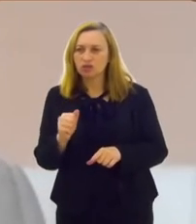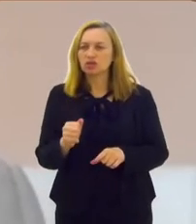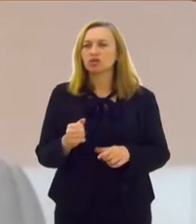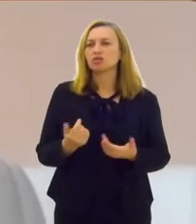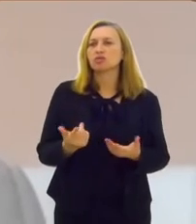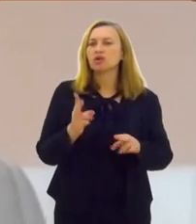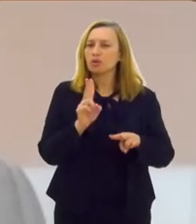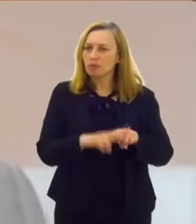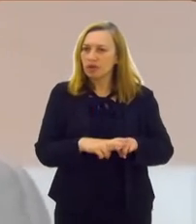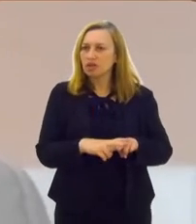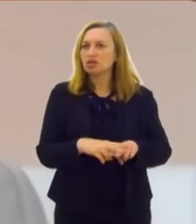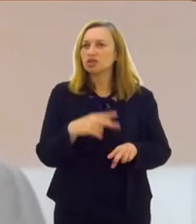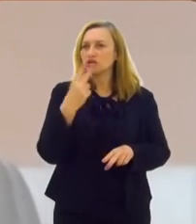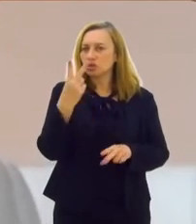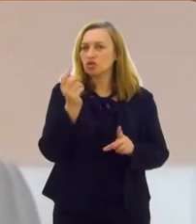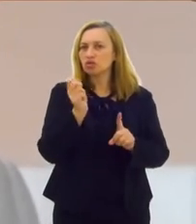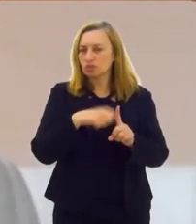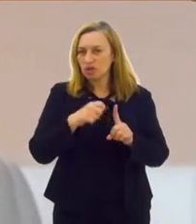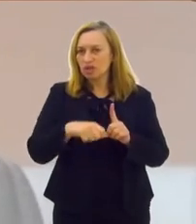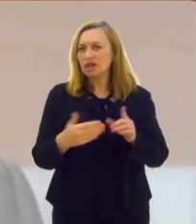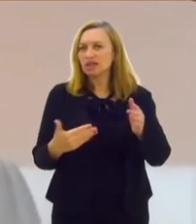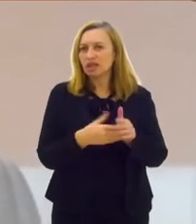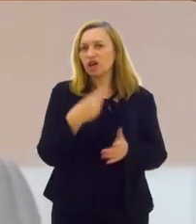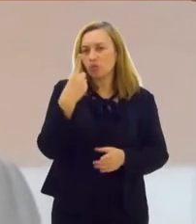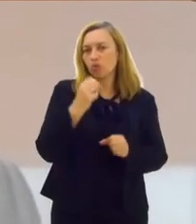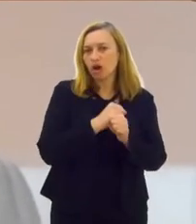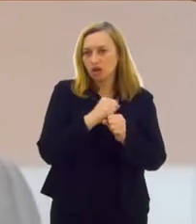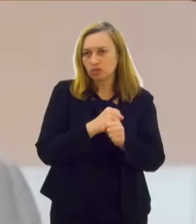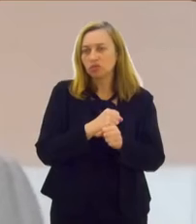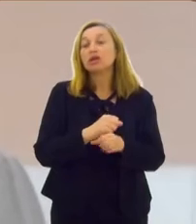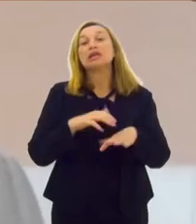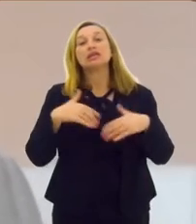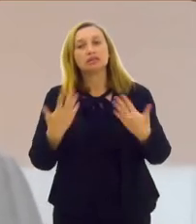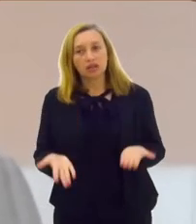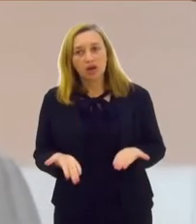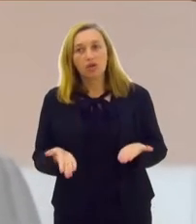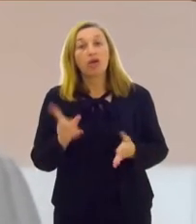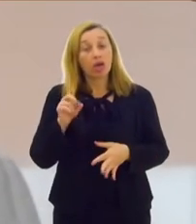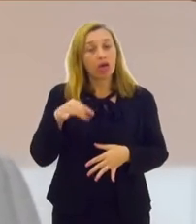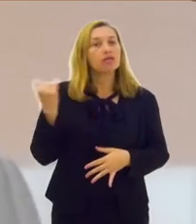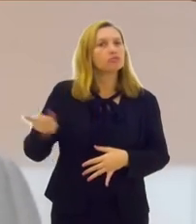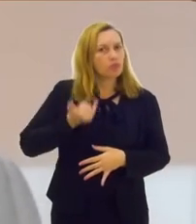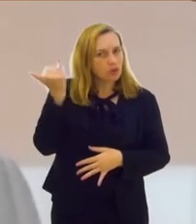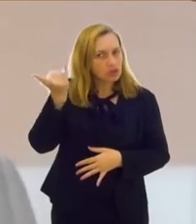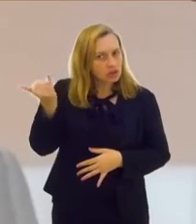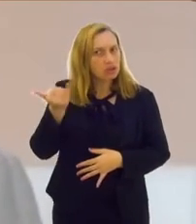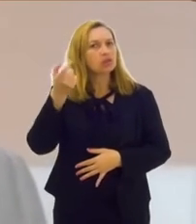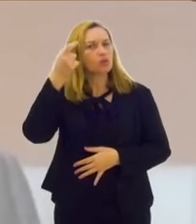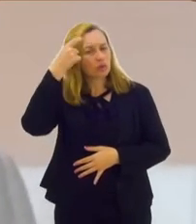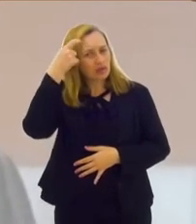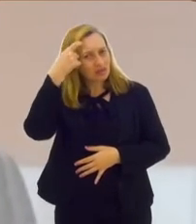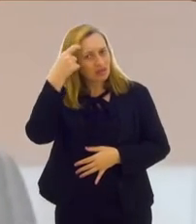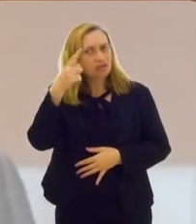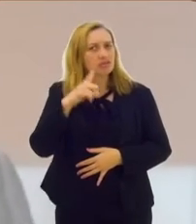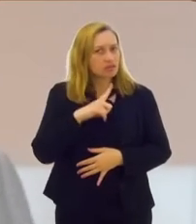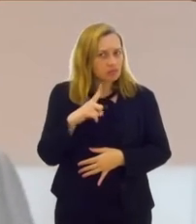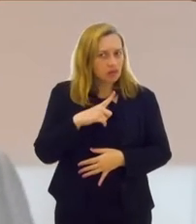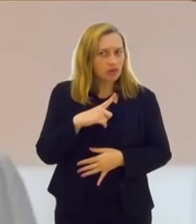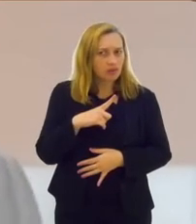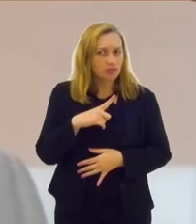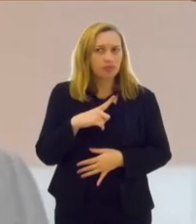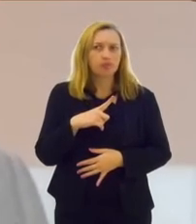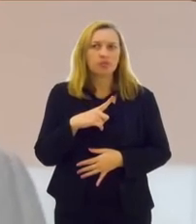pena prevista de detenção de 2 meses a 1 ano. Portanto, é muito importante